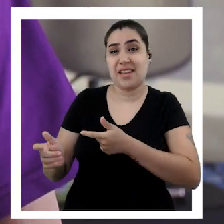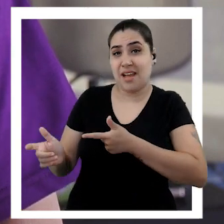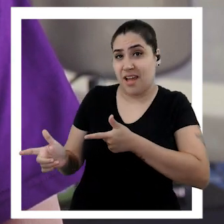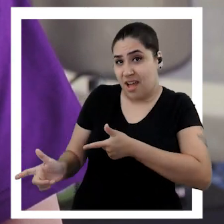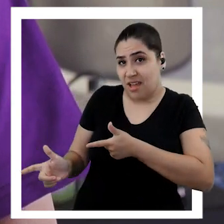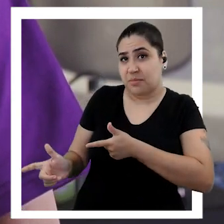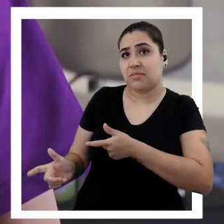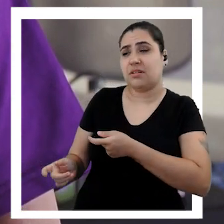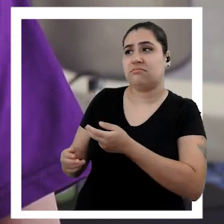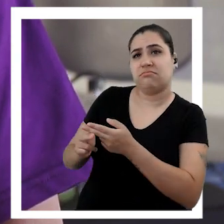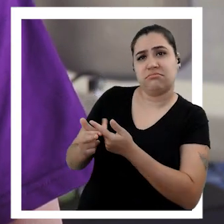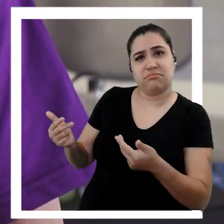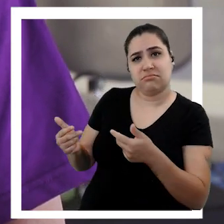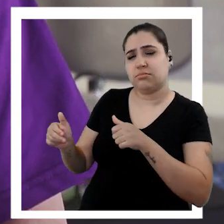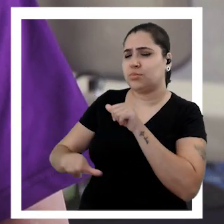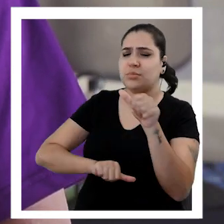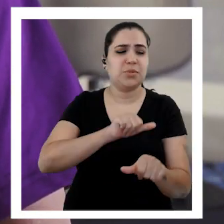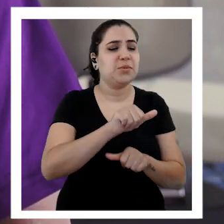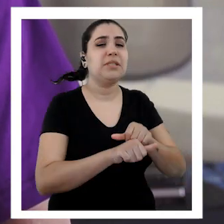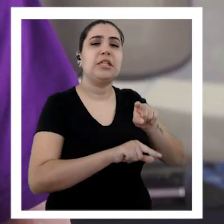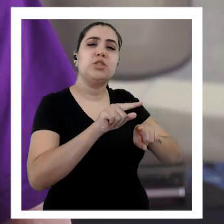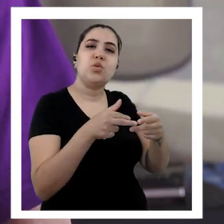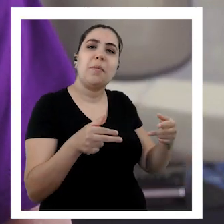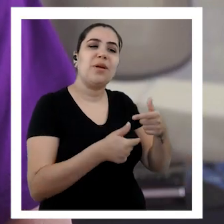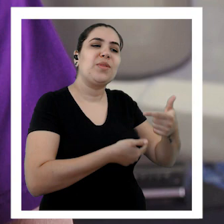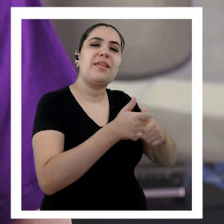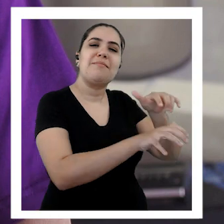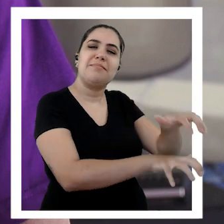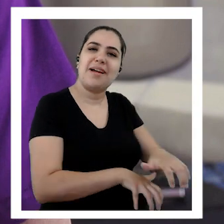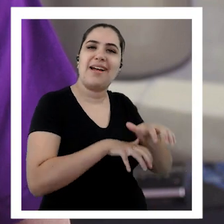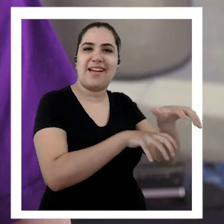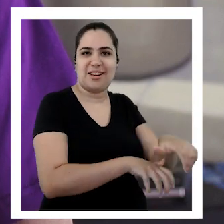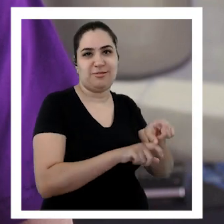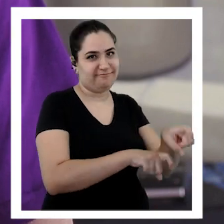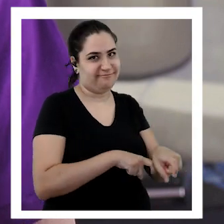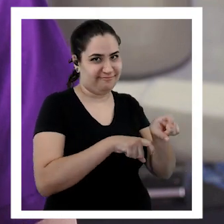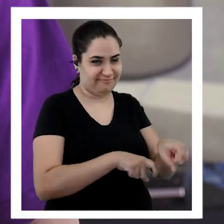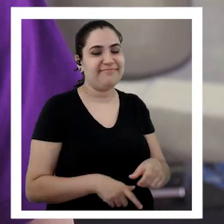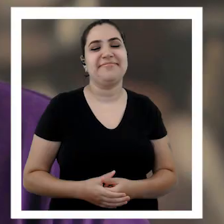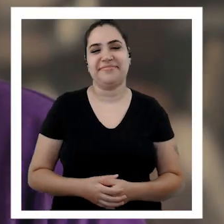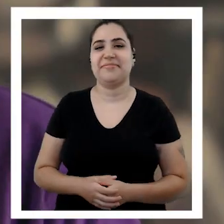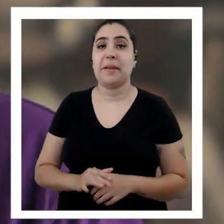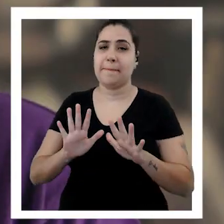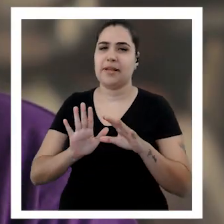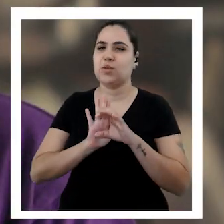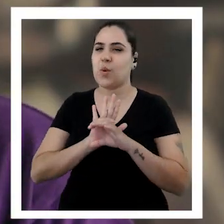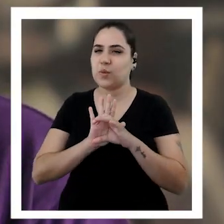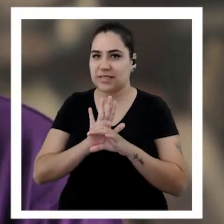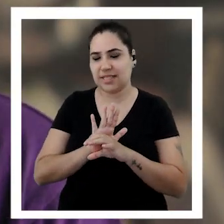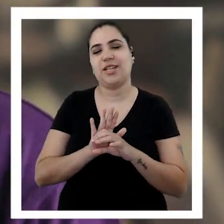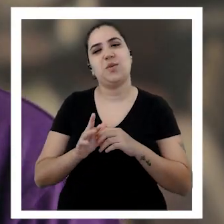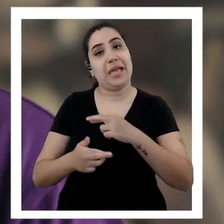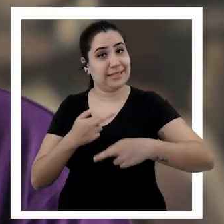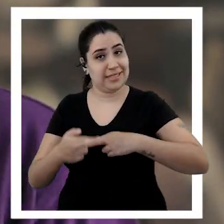as armas sejam transformadas em instrumentos de trabalho agrícola. É, mas